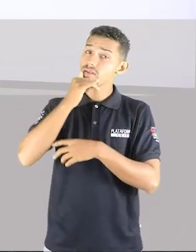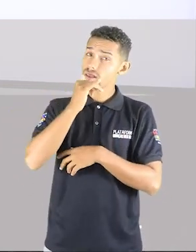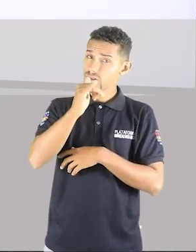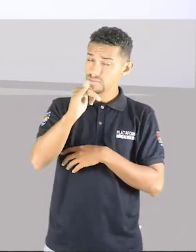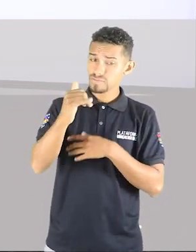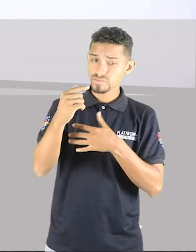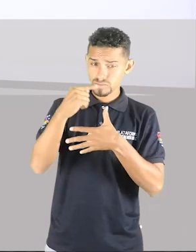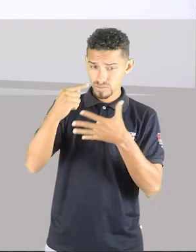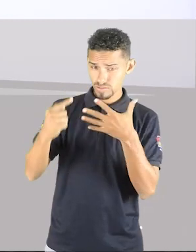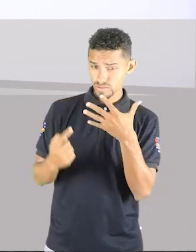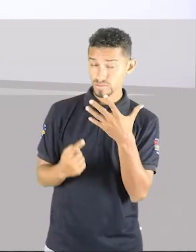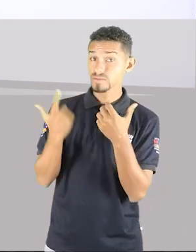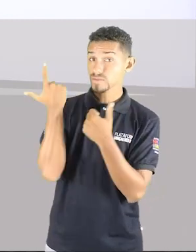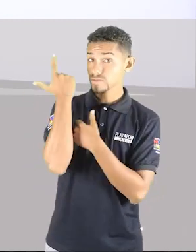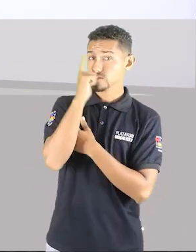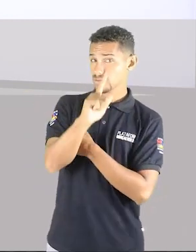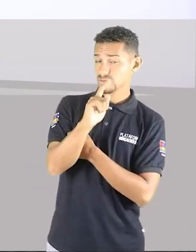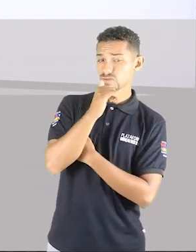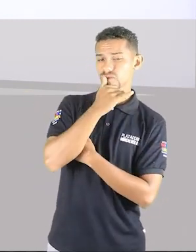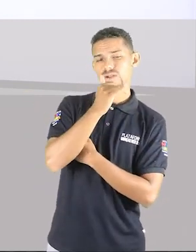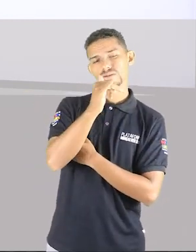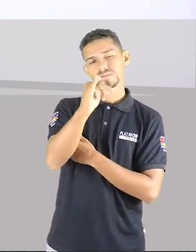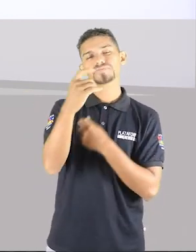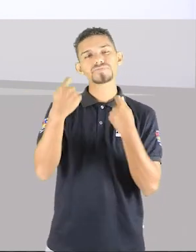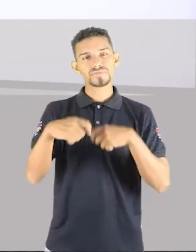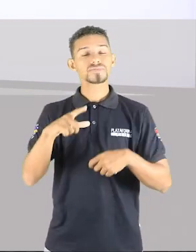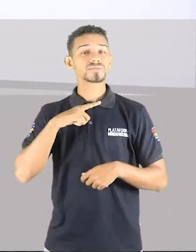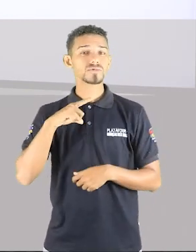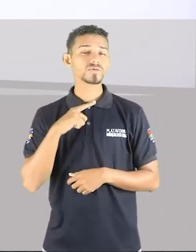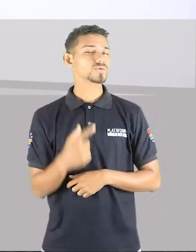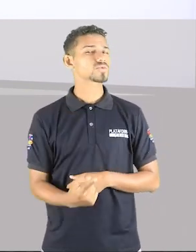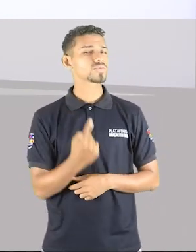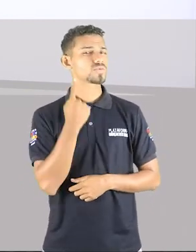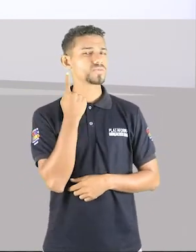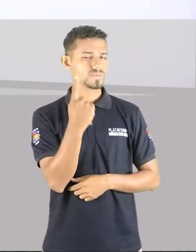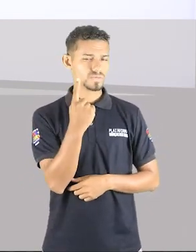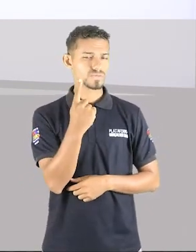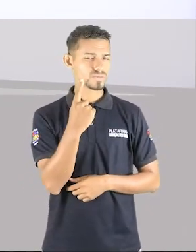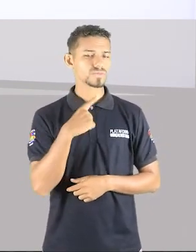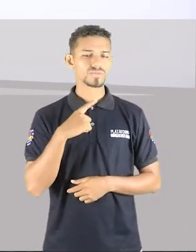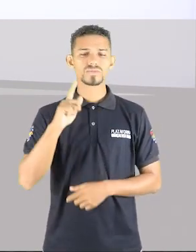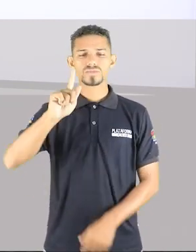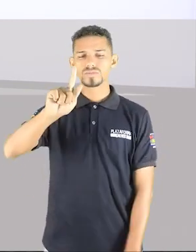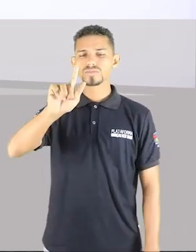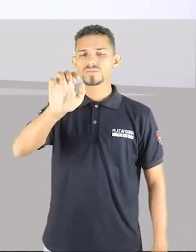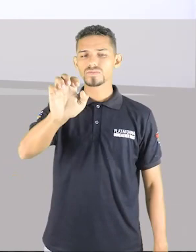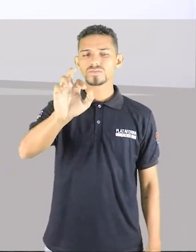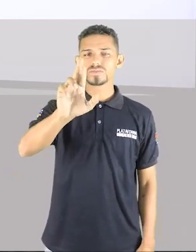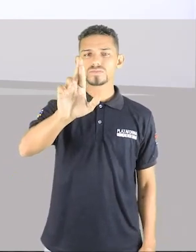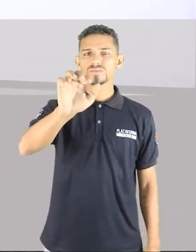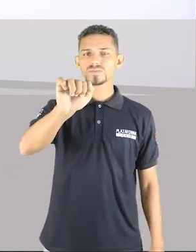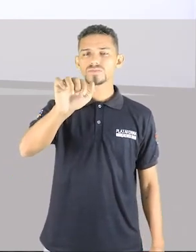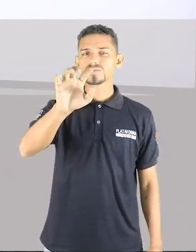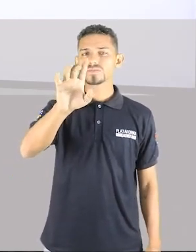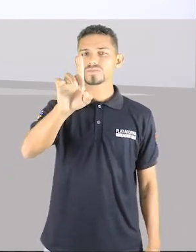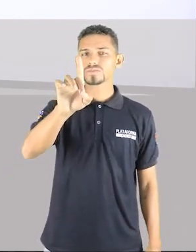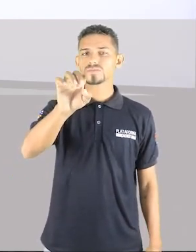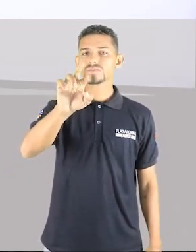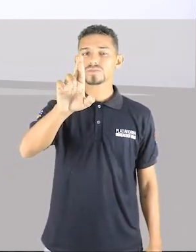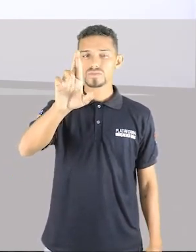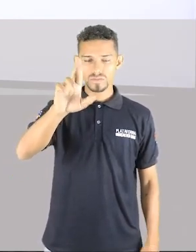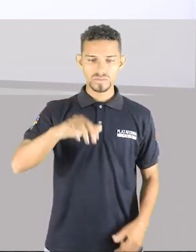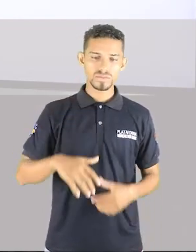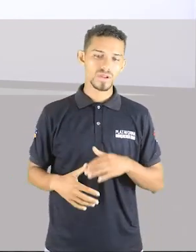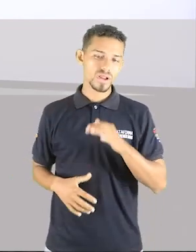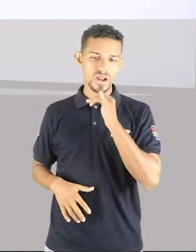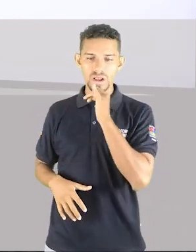citados para que haja corrente elétrica tem que ter pelo menos um gerador tá Então olha